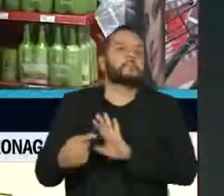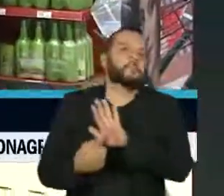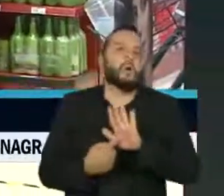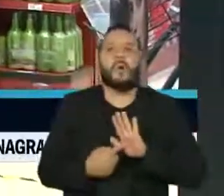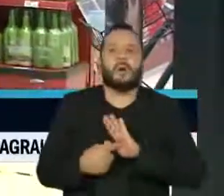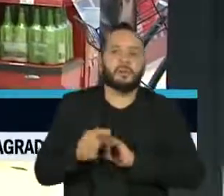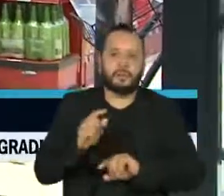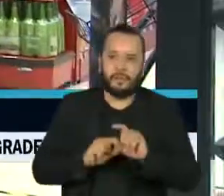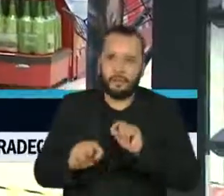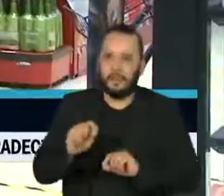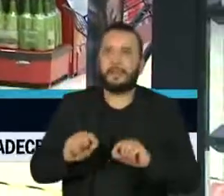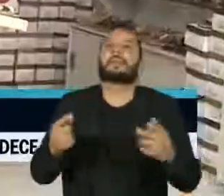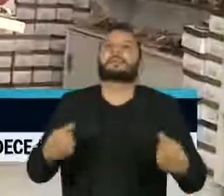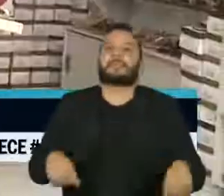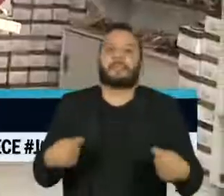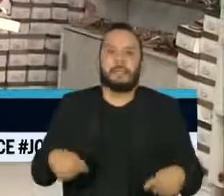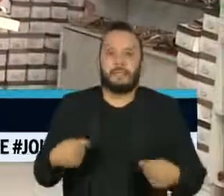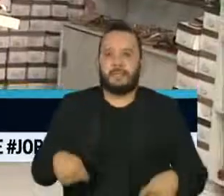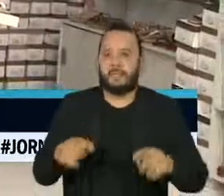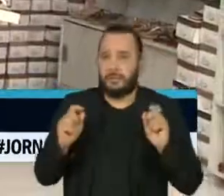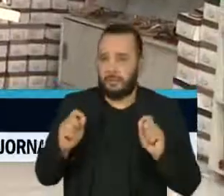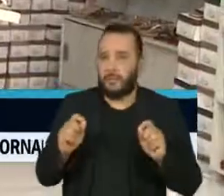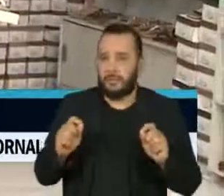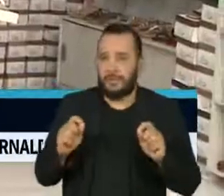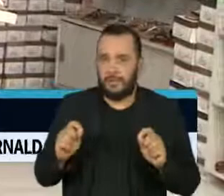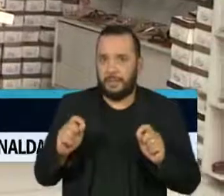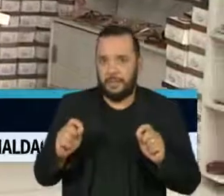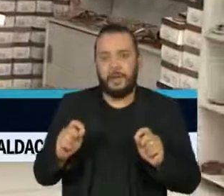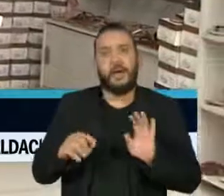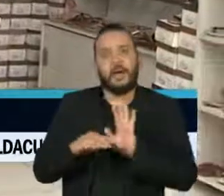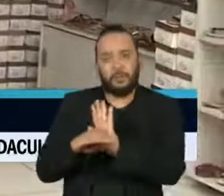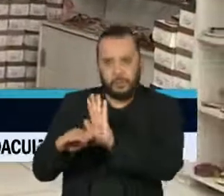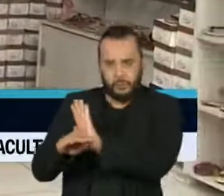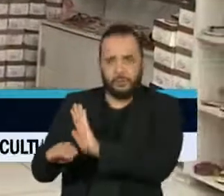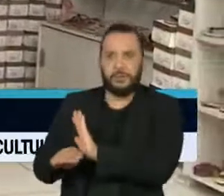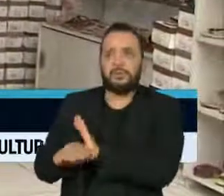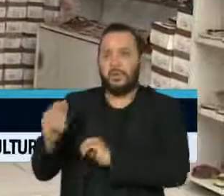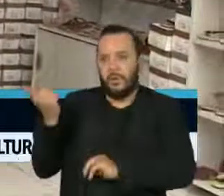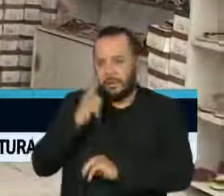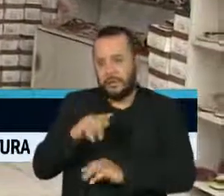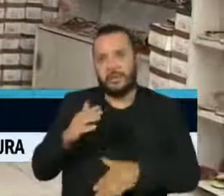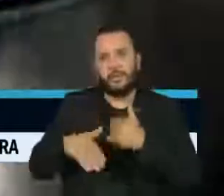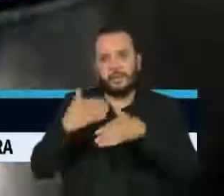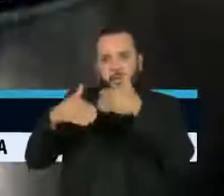sinais aí de que precisa cada vez mais de um socorro para que a gente consiga avançar.